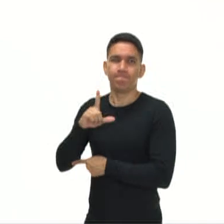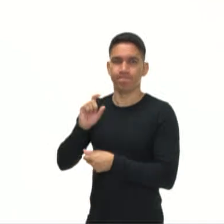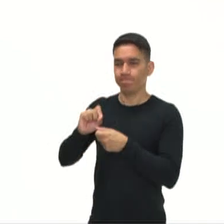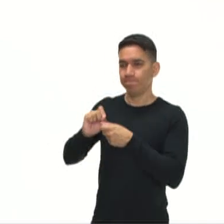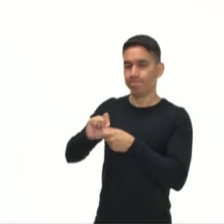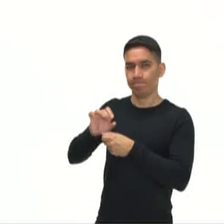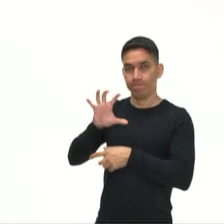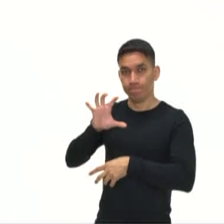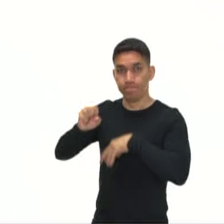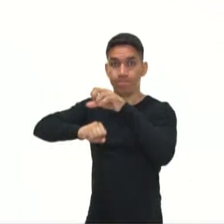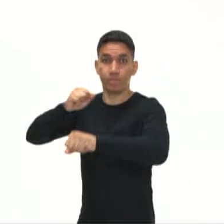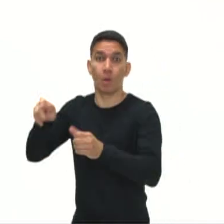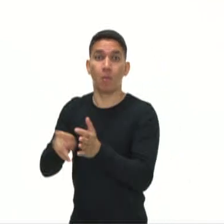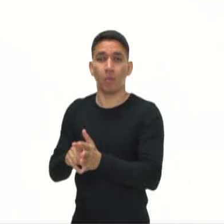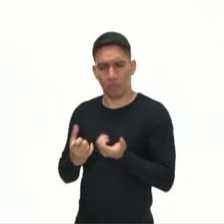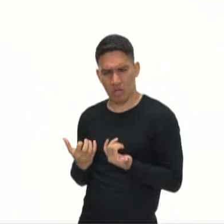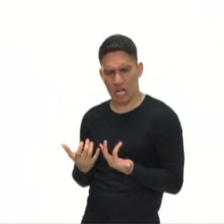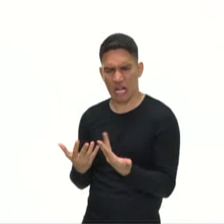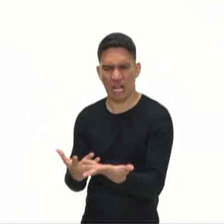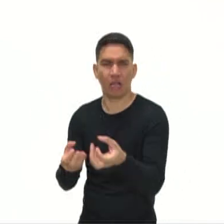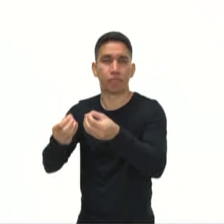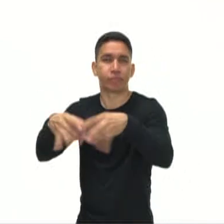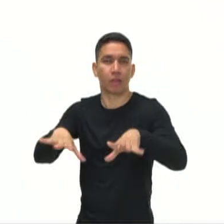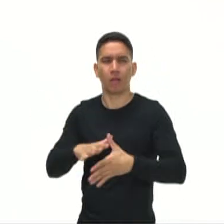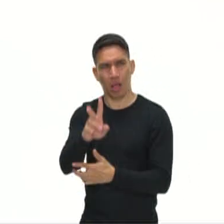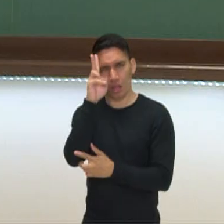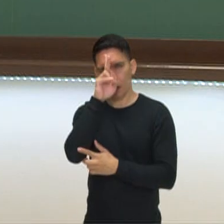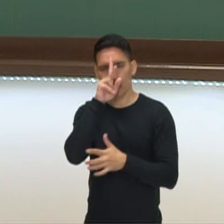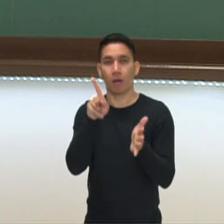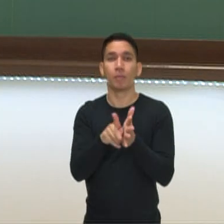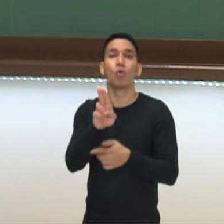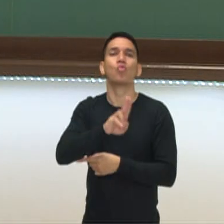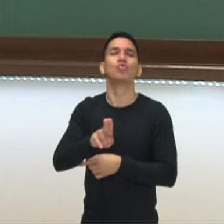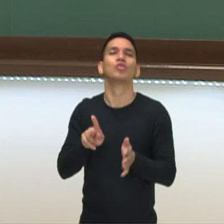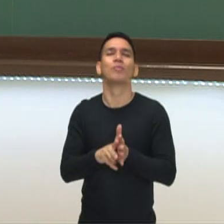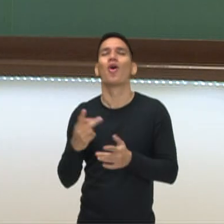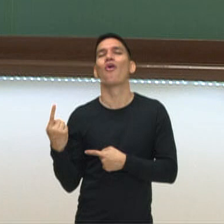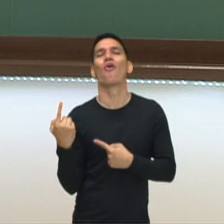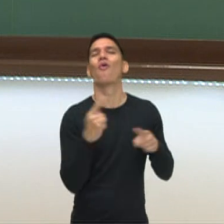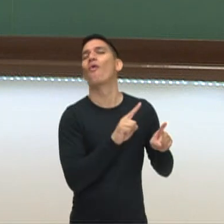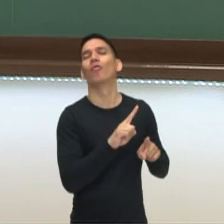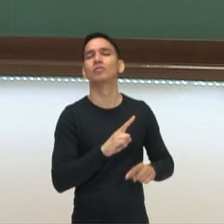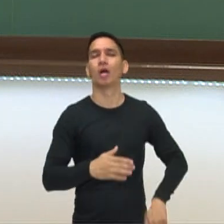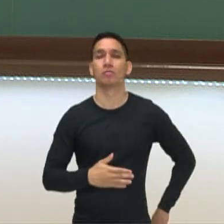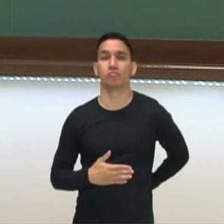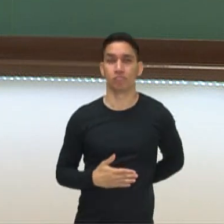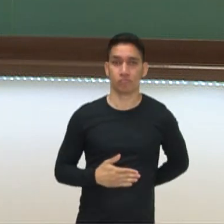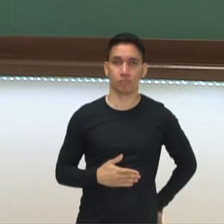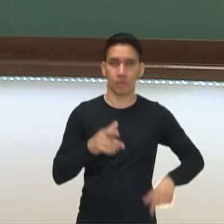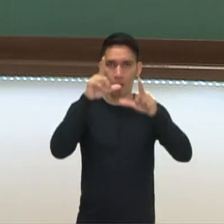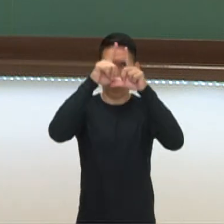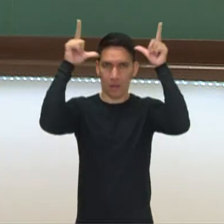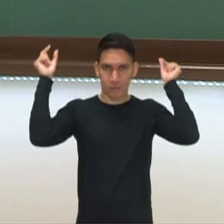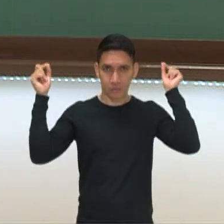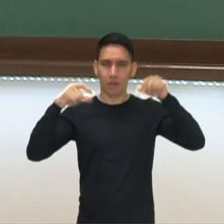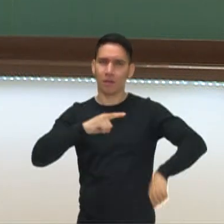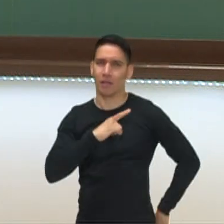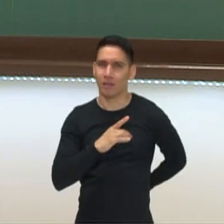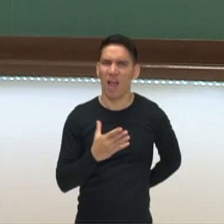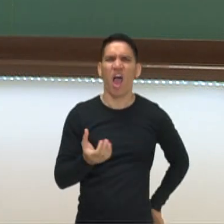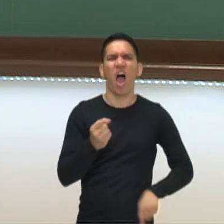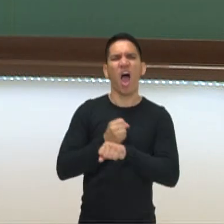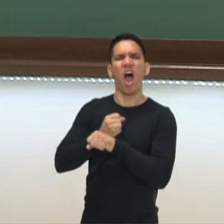a usar a tática da terra arrasada. Lembra daquela que já foi usada contra o Napoleão Bonaparte anos antes? Isso